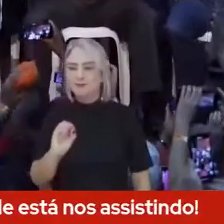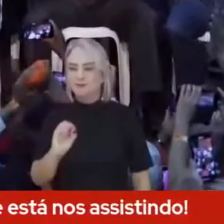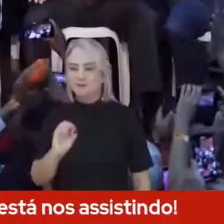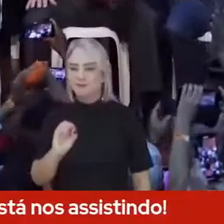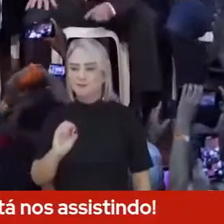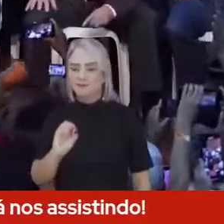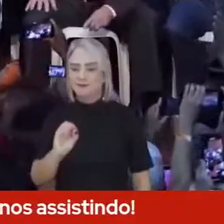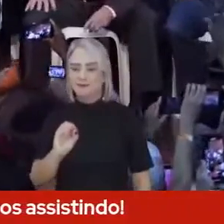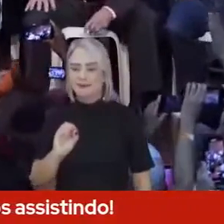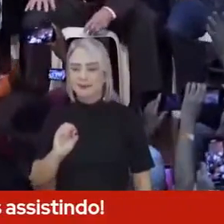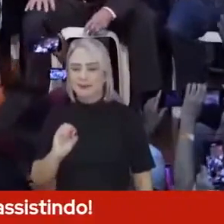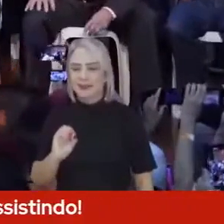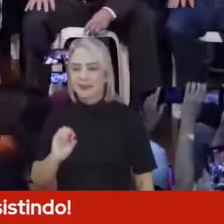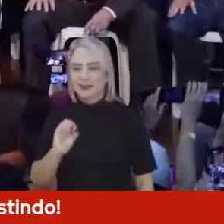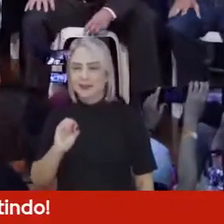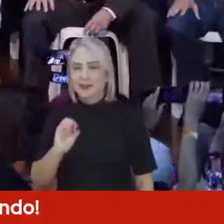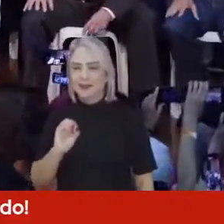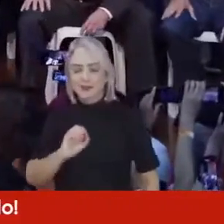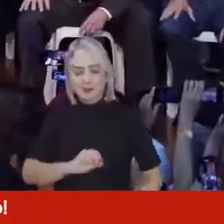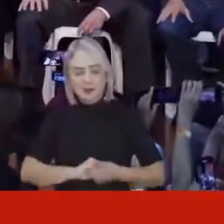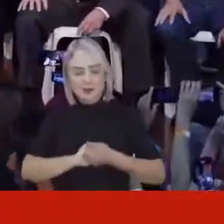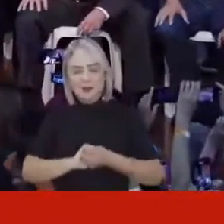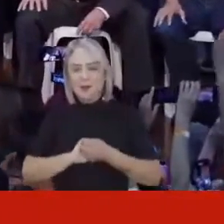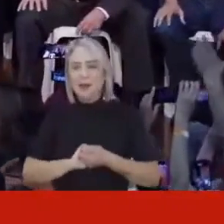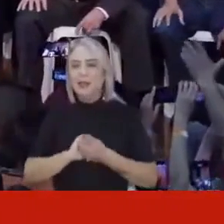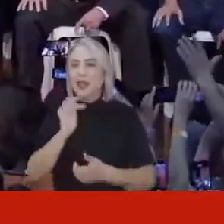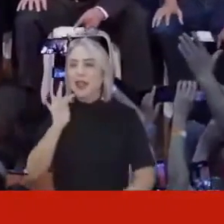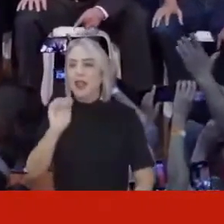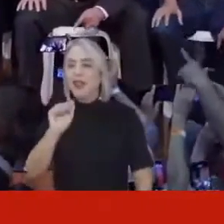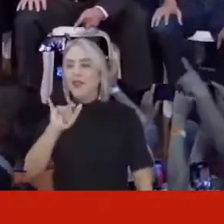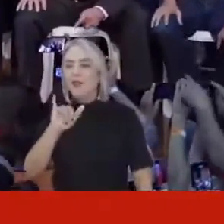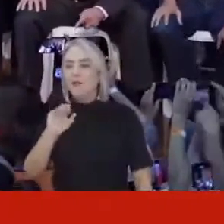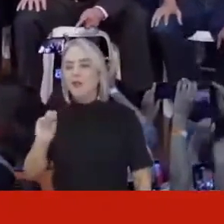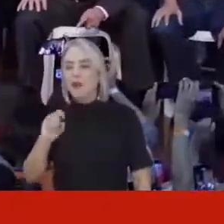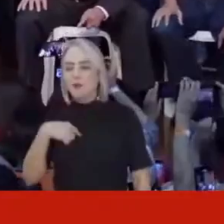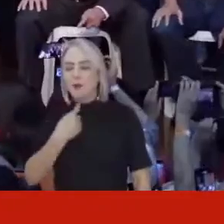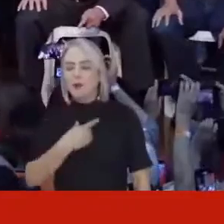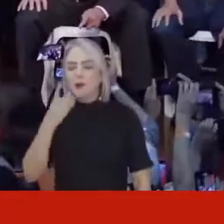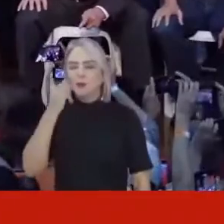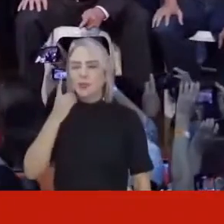cumprimentar Fábio Porta, é nosso deputado,